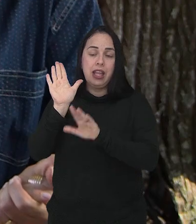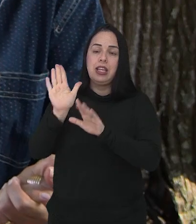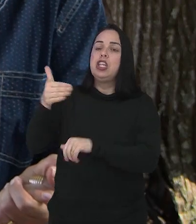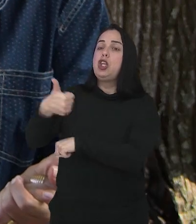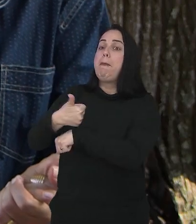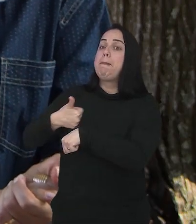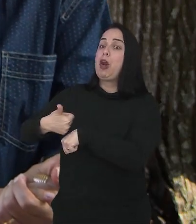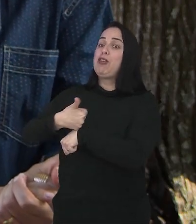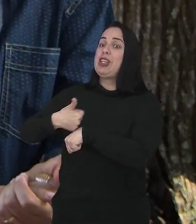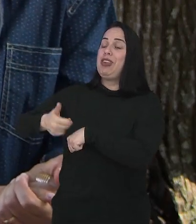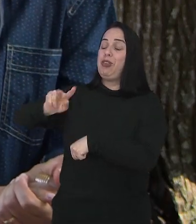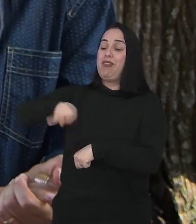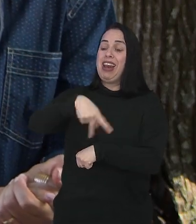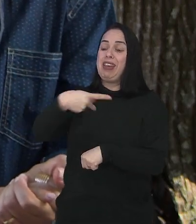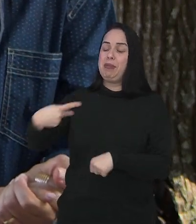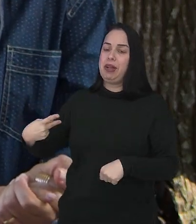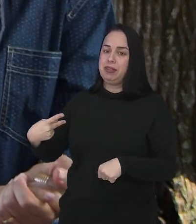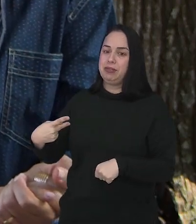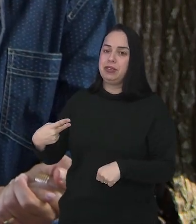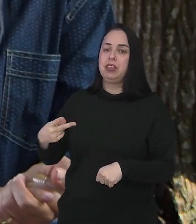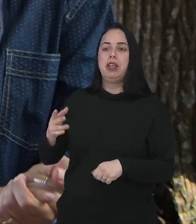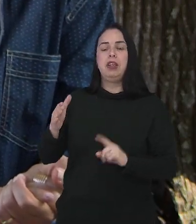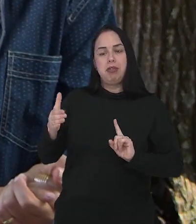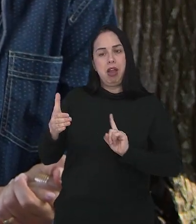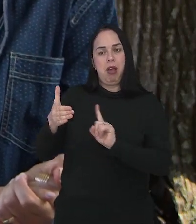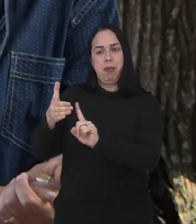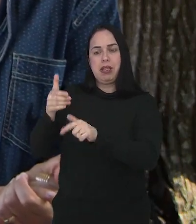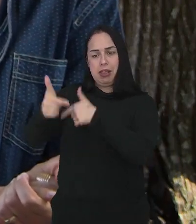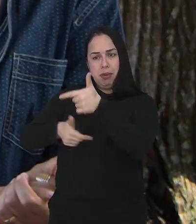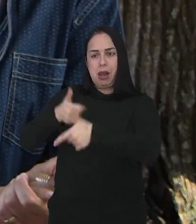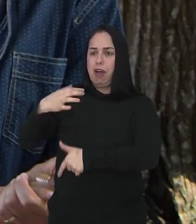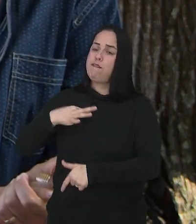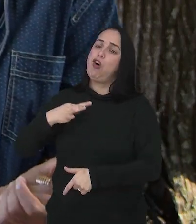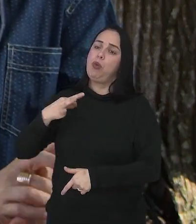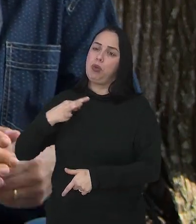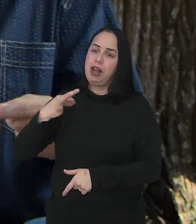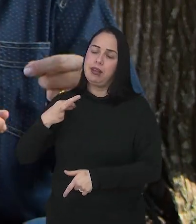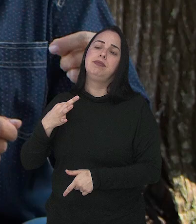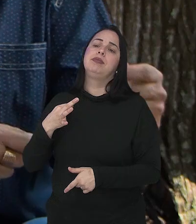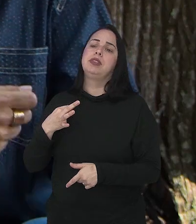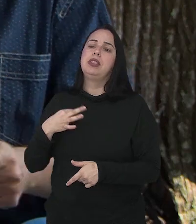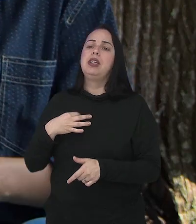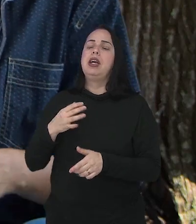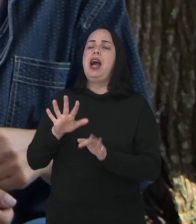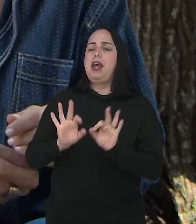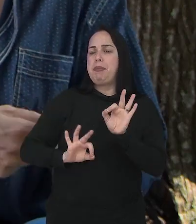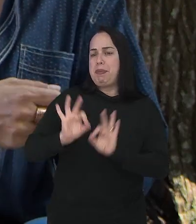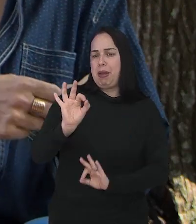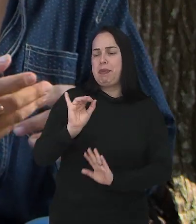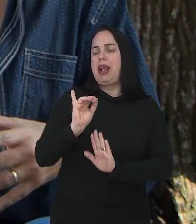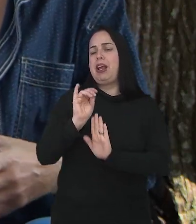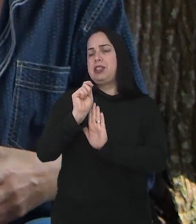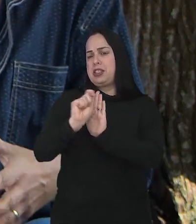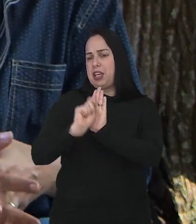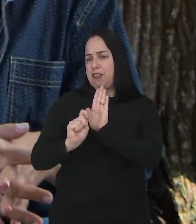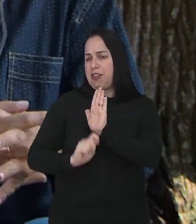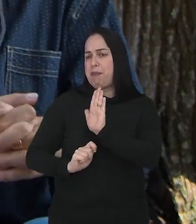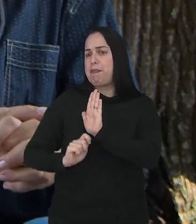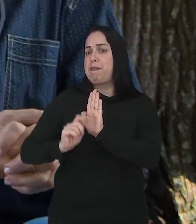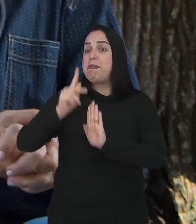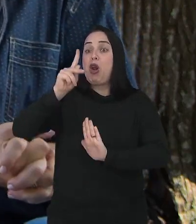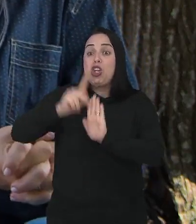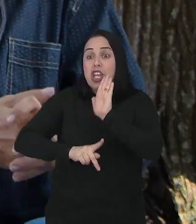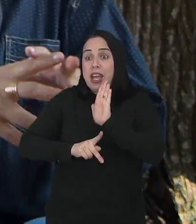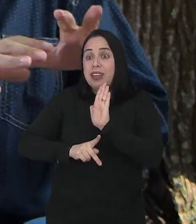profissionais do Vale do Paraíba. E eu comecei a trabalhar voluntariamente. Então eu comecei a escrever projetos, coordenar